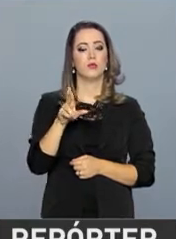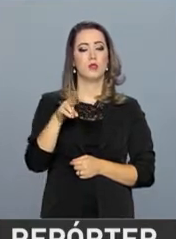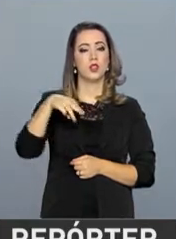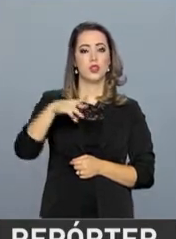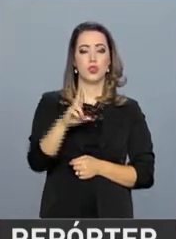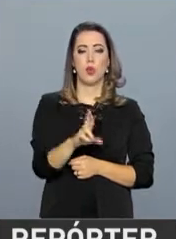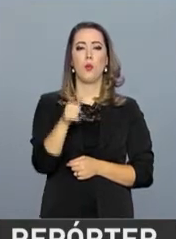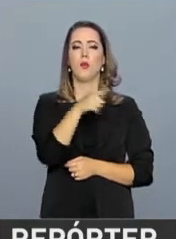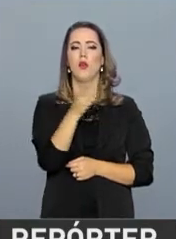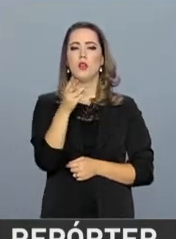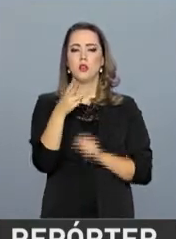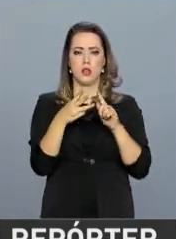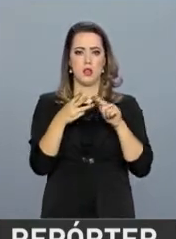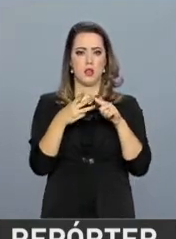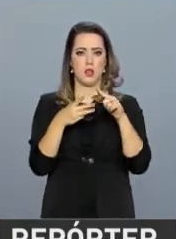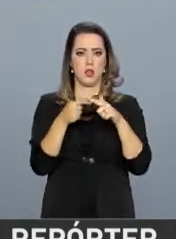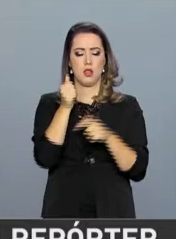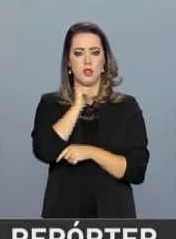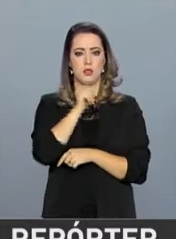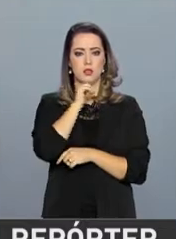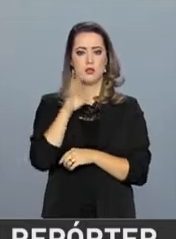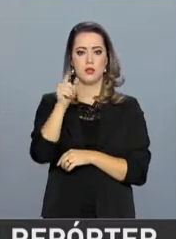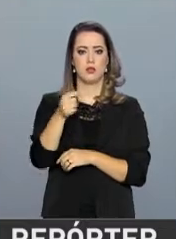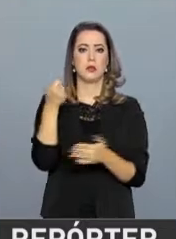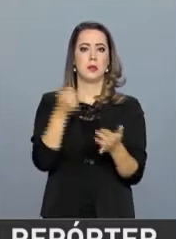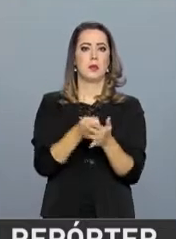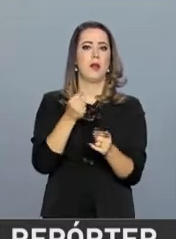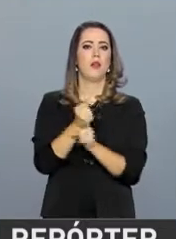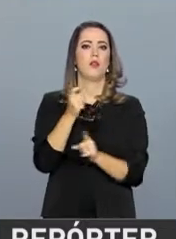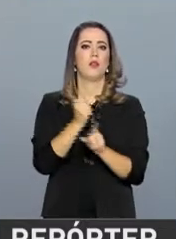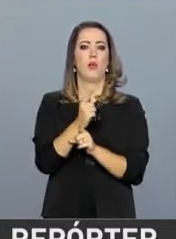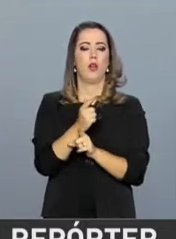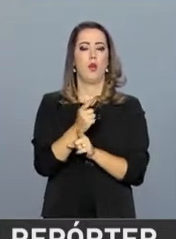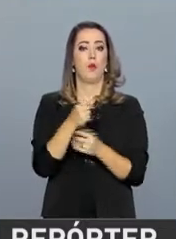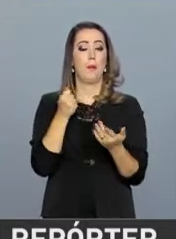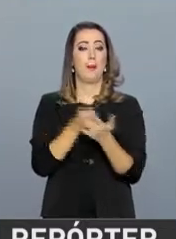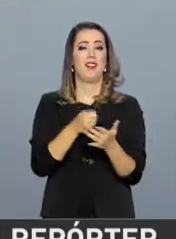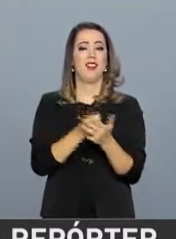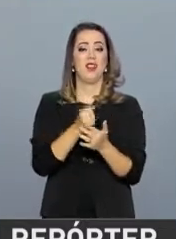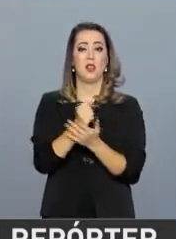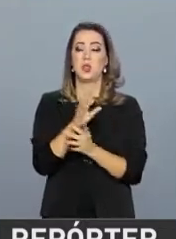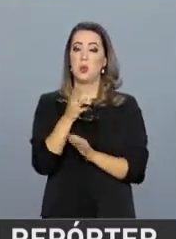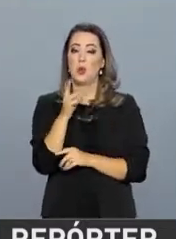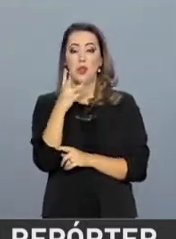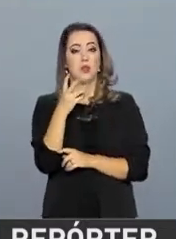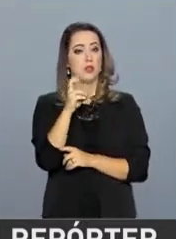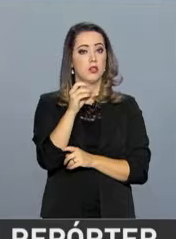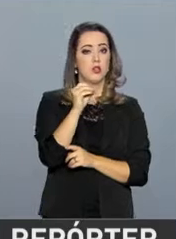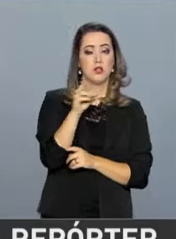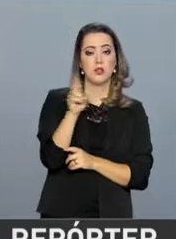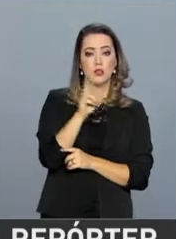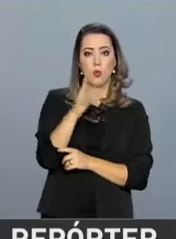rosângela que está ali todas pagam aluguel o aluguel que elas pagam aqui a 350